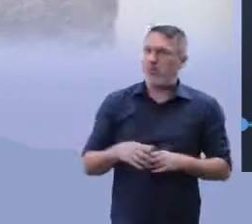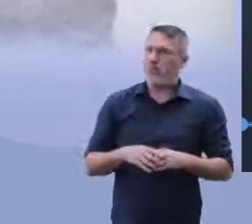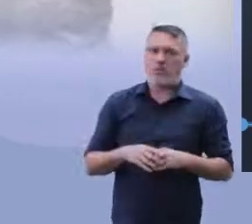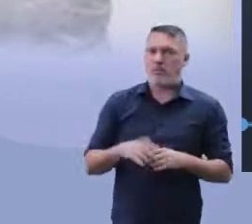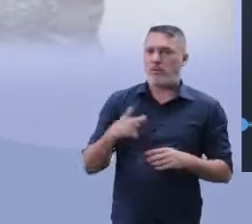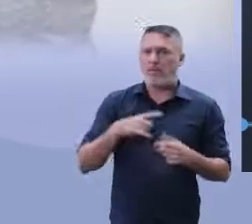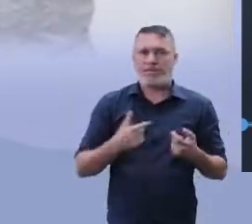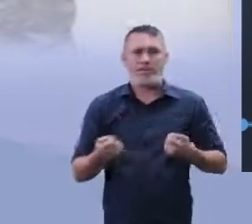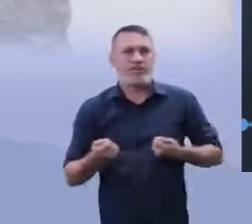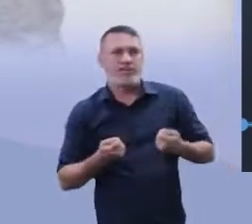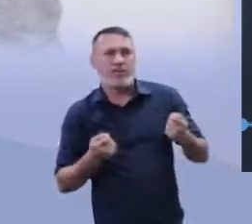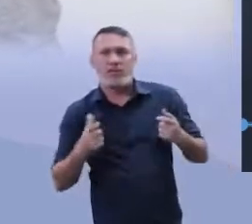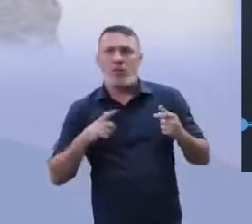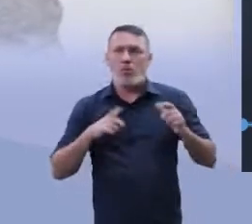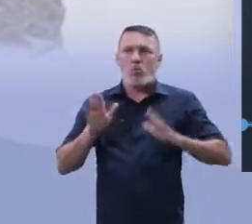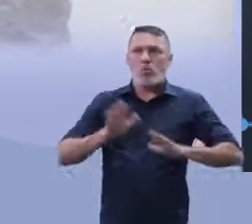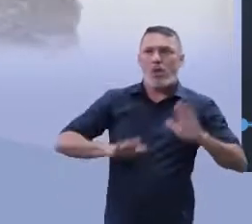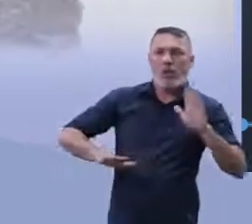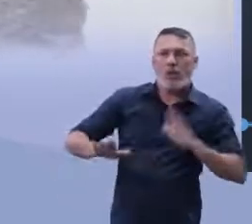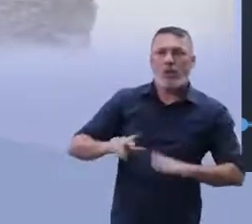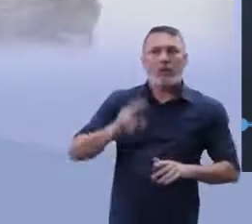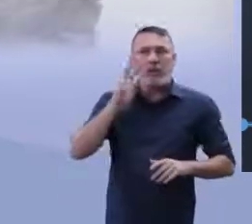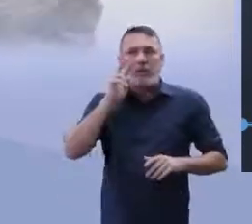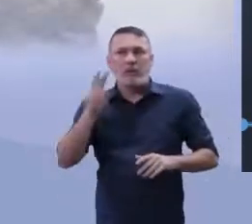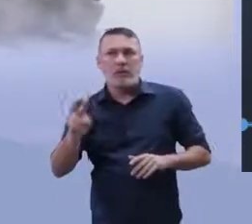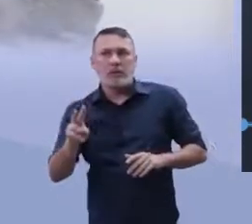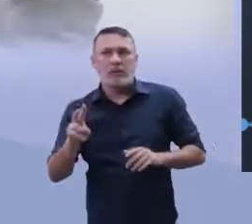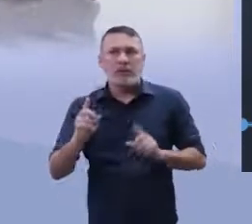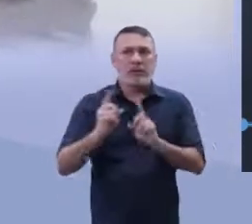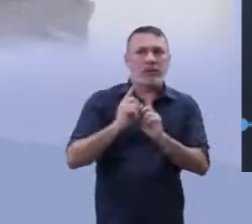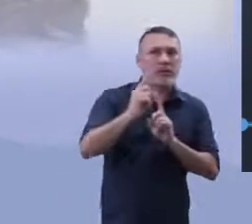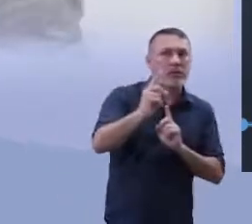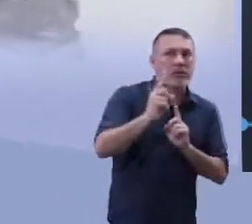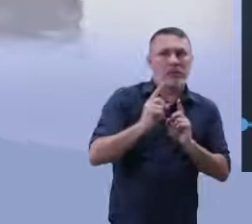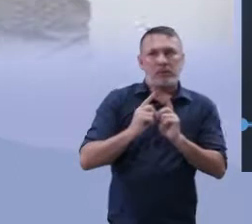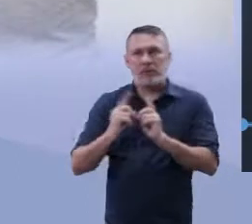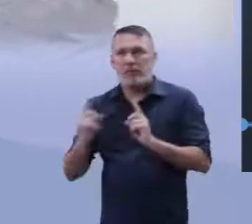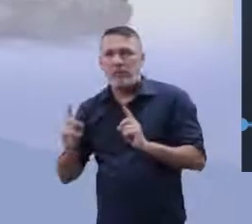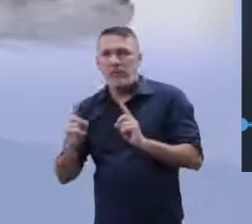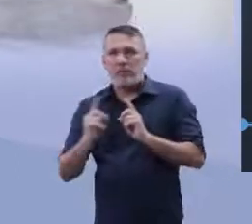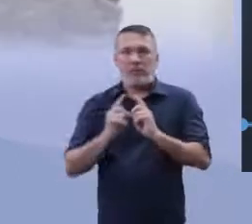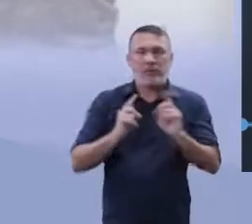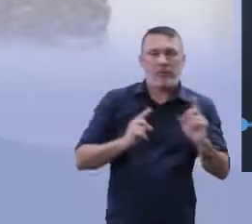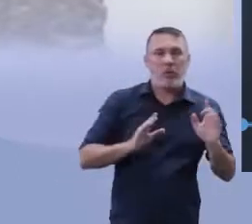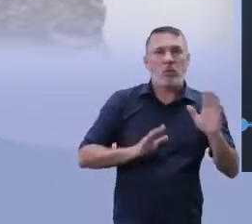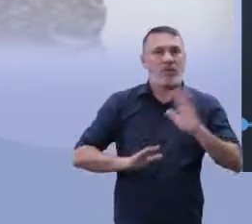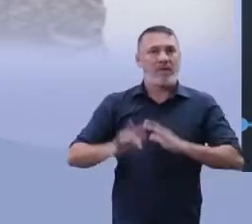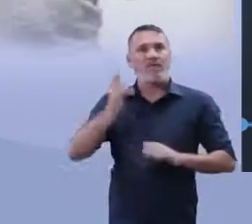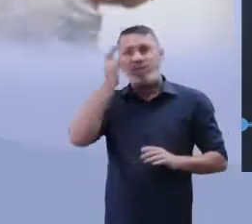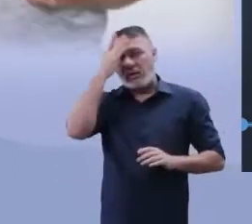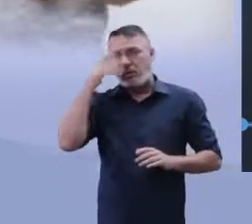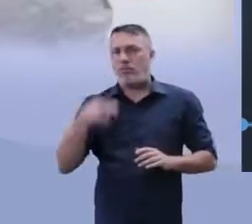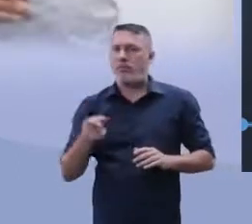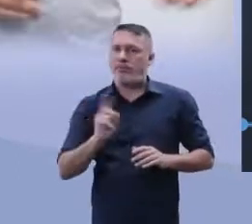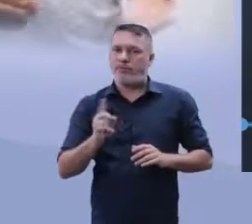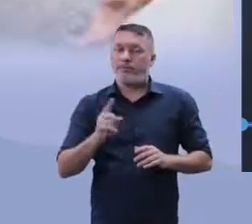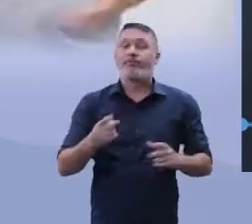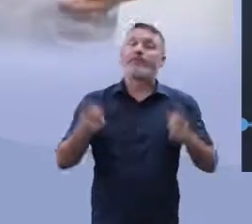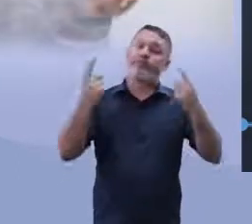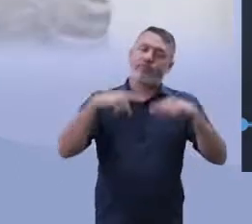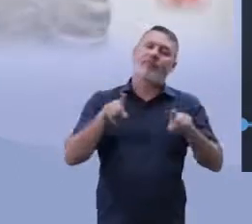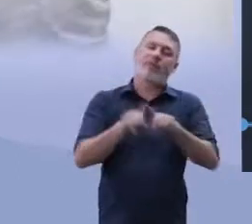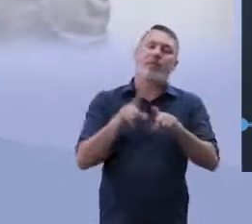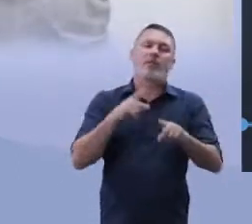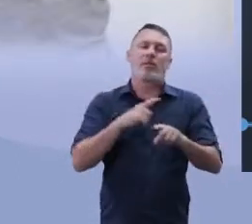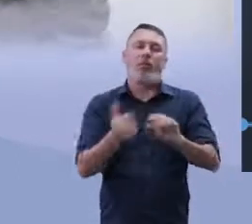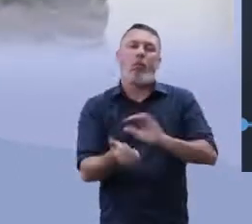nós temos disputas, ali nós temos sujeitos que precisam ser educados, e não é super fácil trabalhar ali. E a gente tem aquela questão da